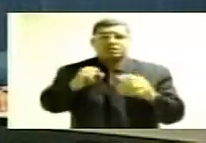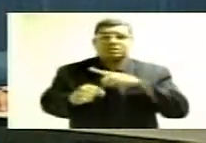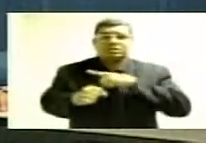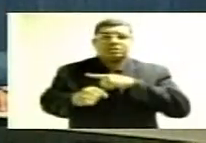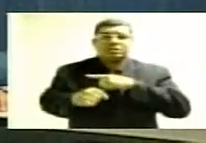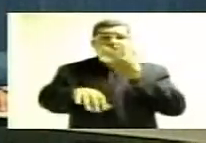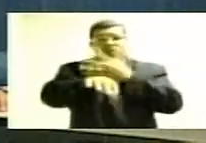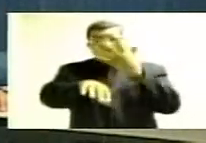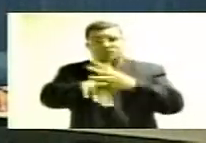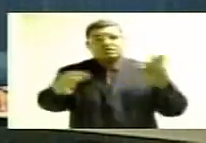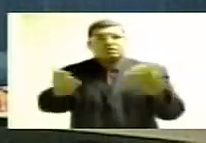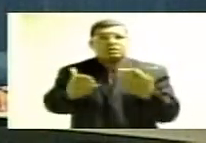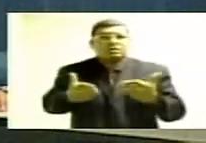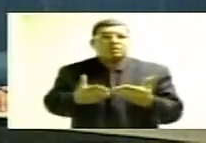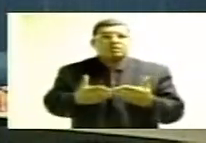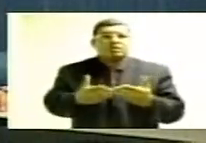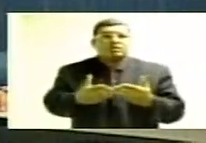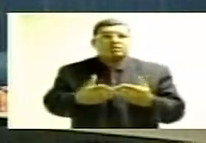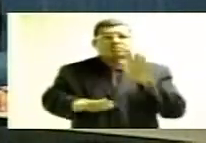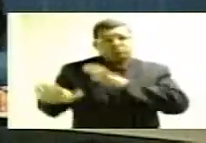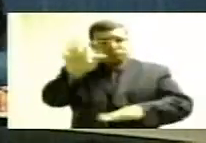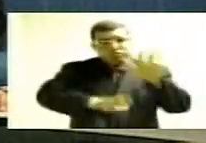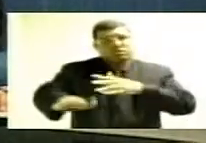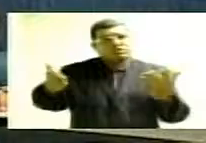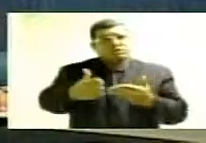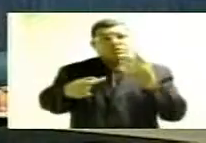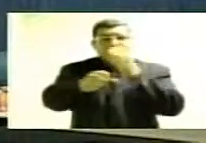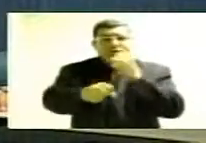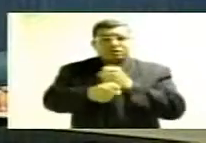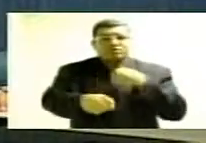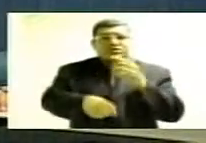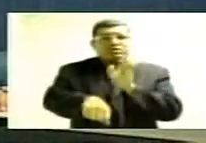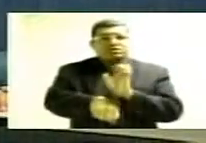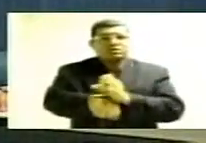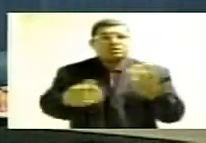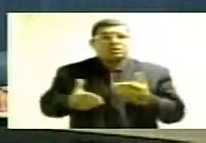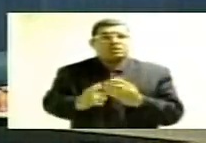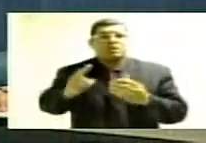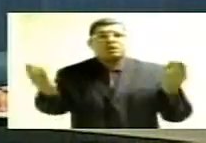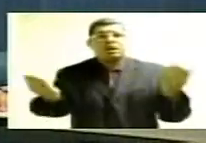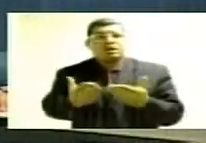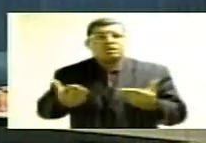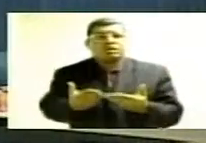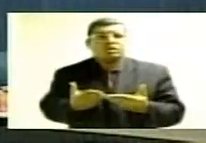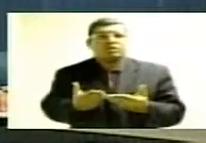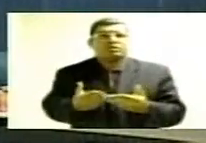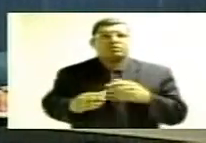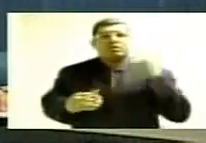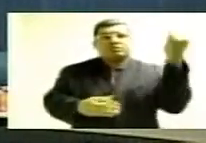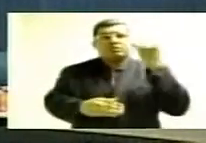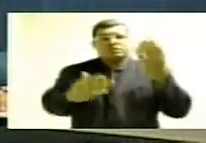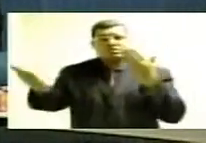tivermos a capacidade de reequilibrar as contas do nosso estado, hoje